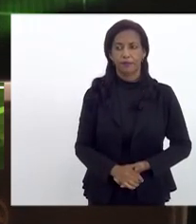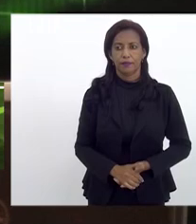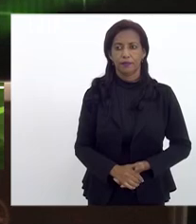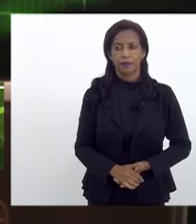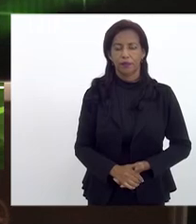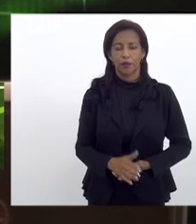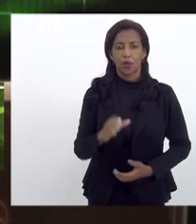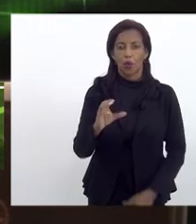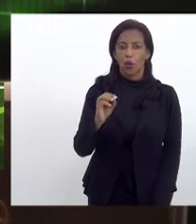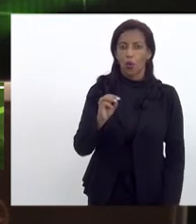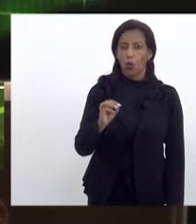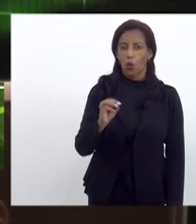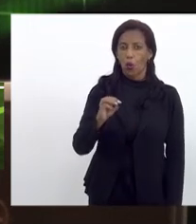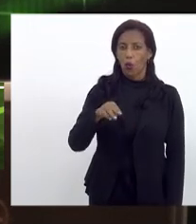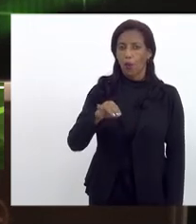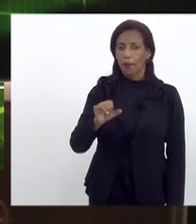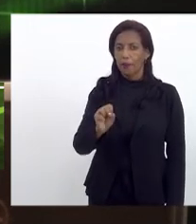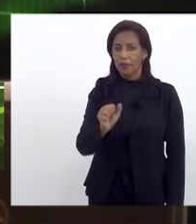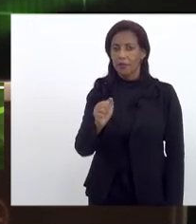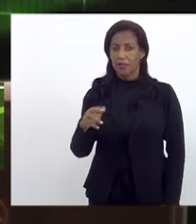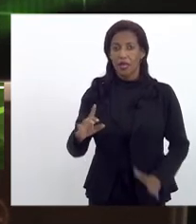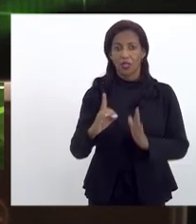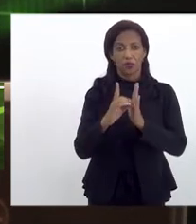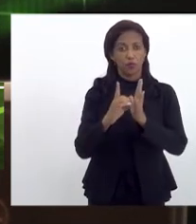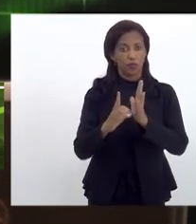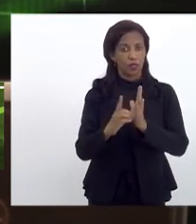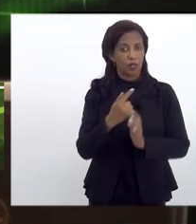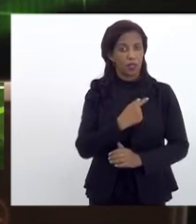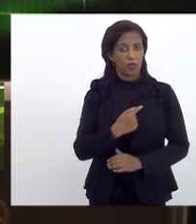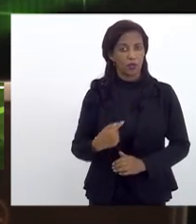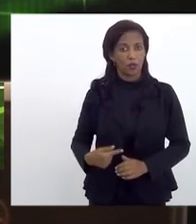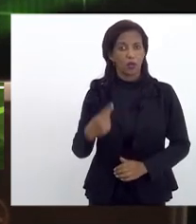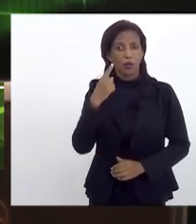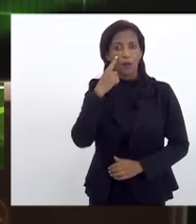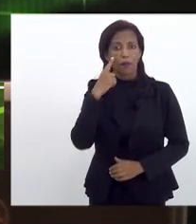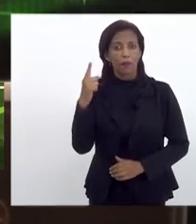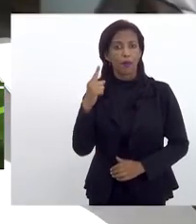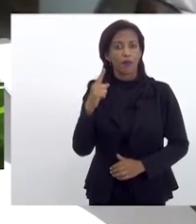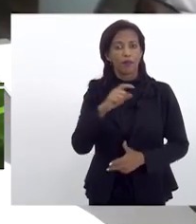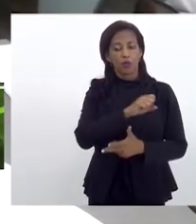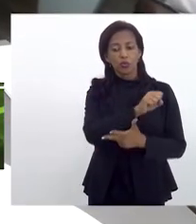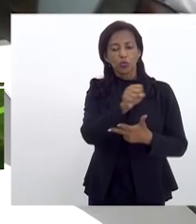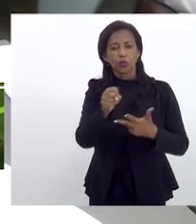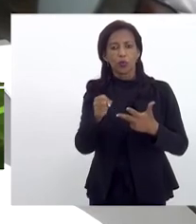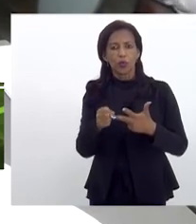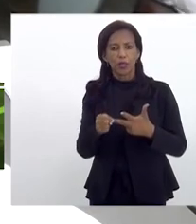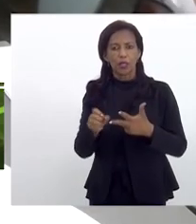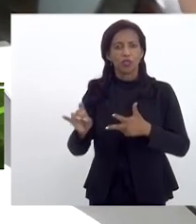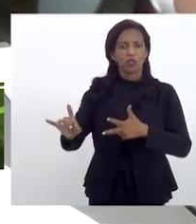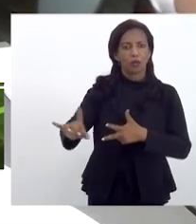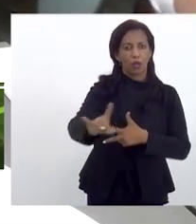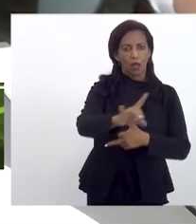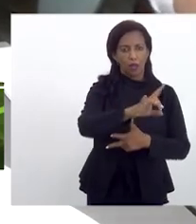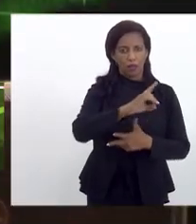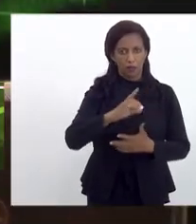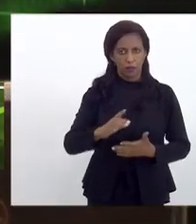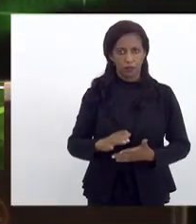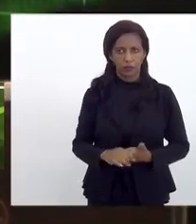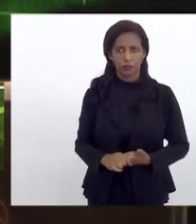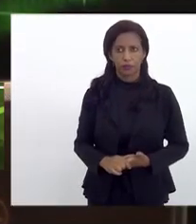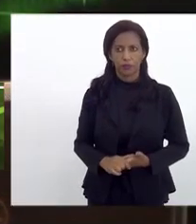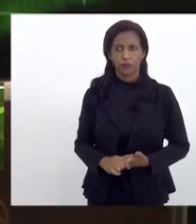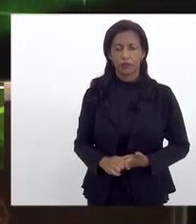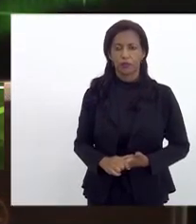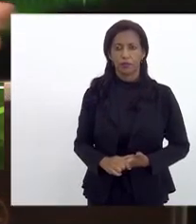Comissarf Foi um decreto do governador Pra ouvir os poderes E os entes Pra não ser uma coisa É